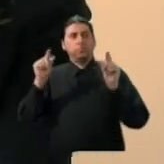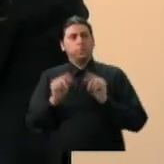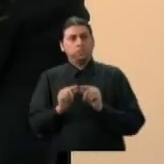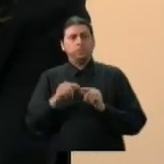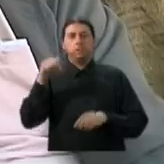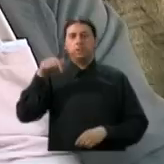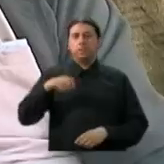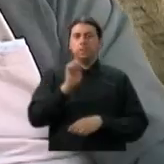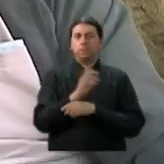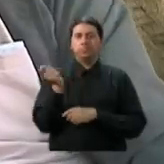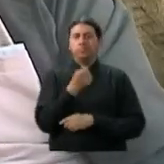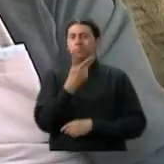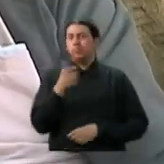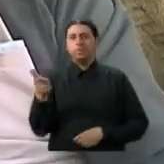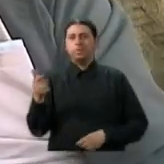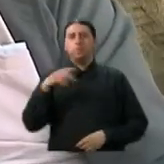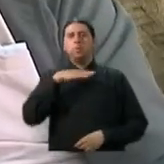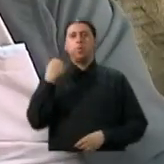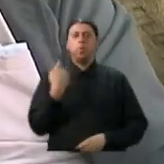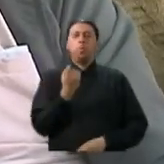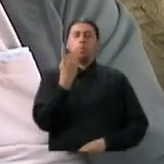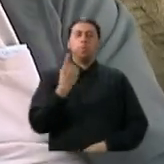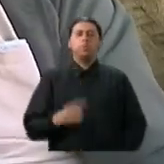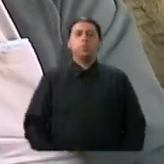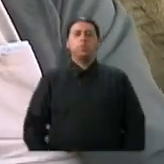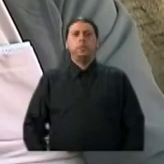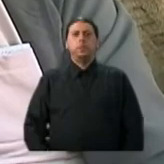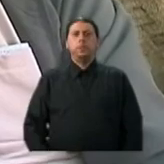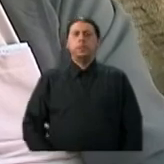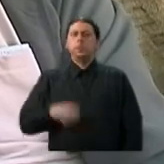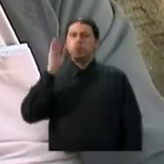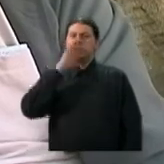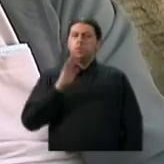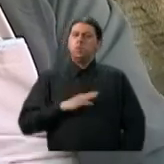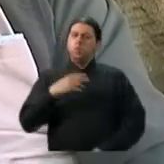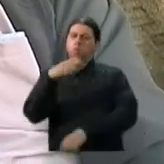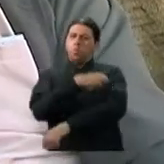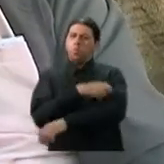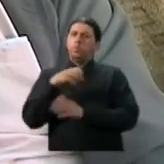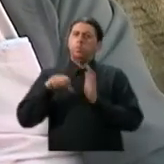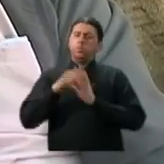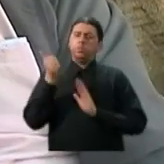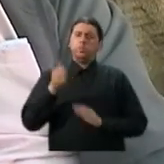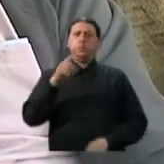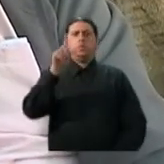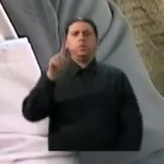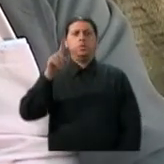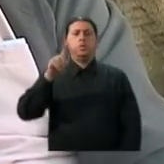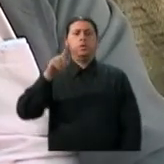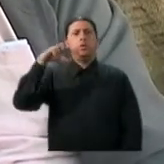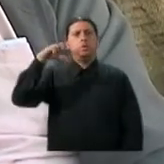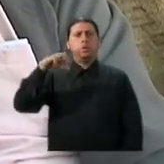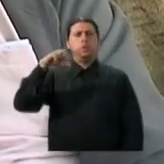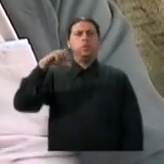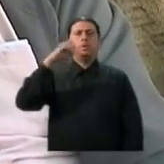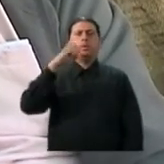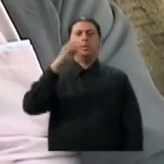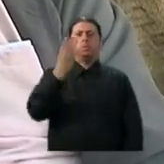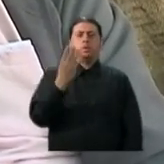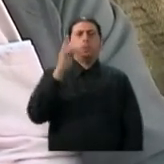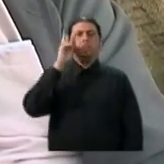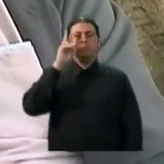não teve. A primeira vez que se vacinou no Brasil foi em 1804. A vacina existia, que era da varíola, que havia sido descoberta